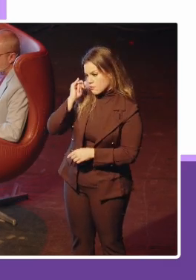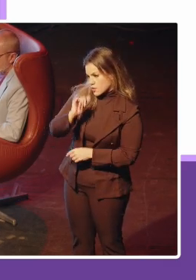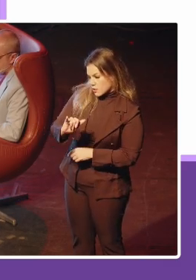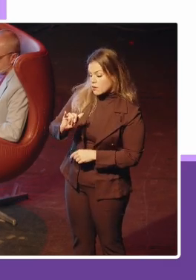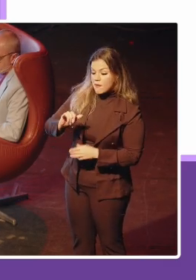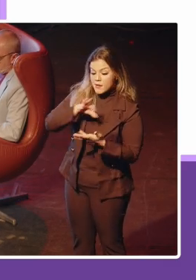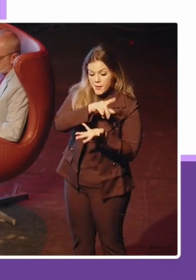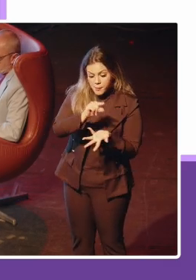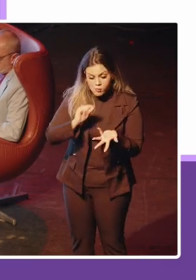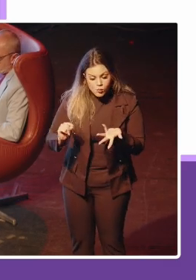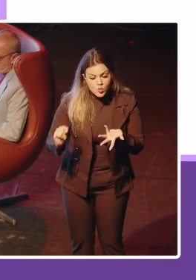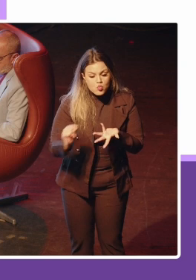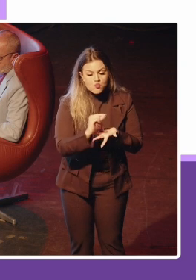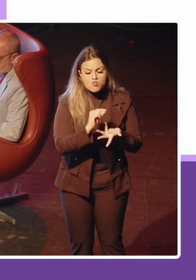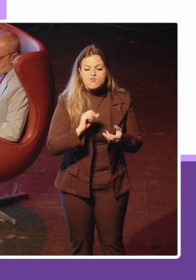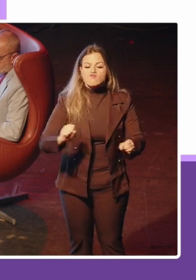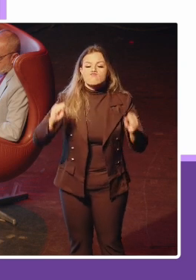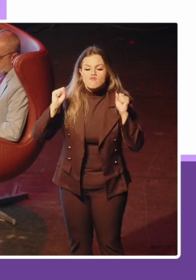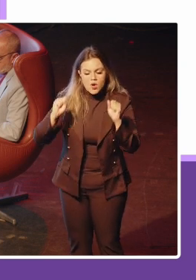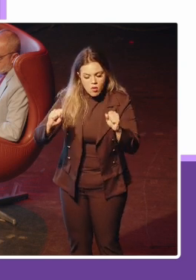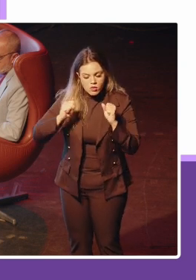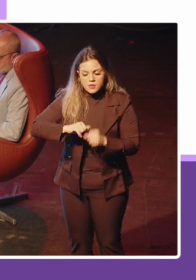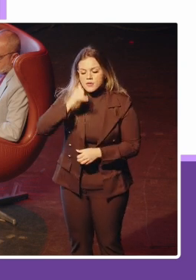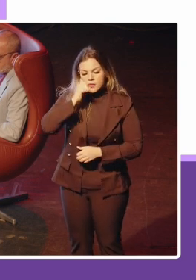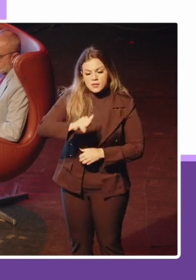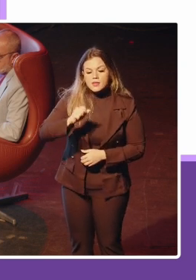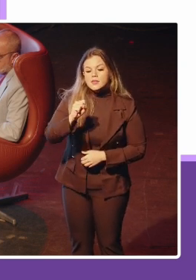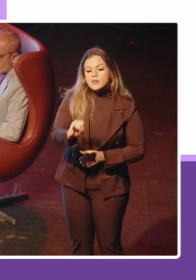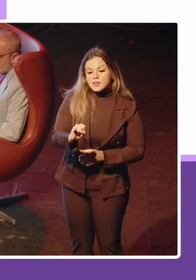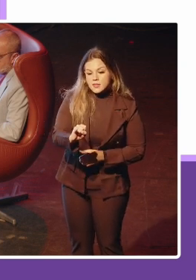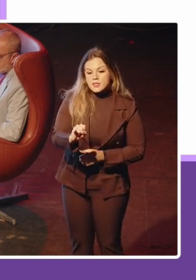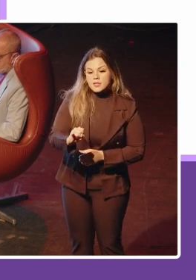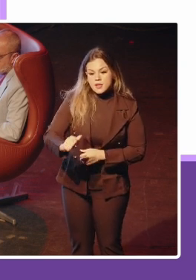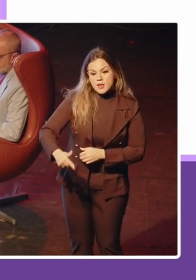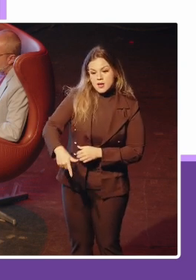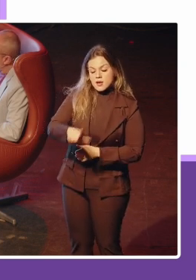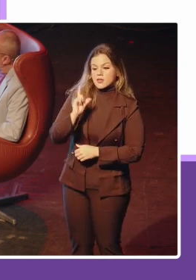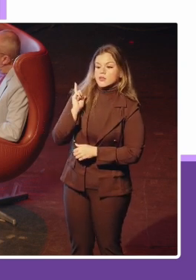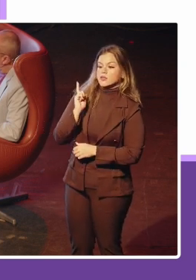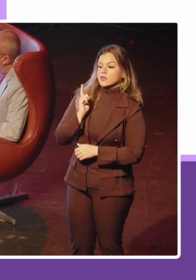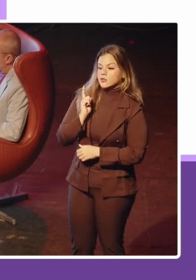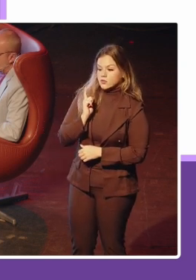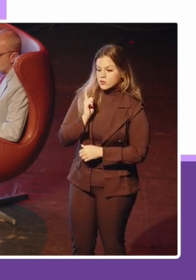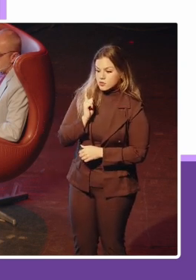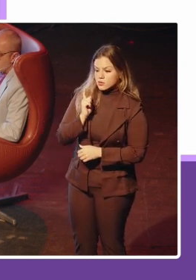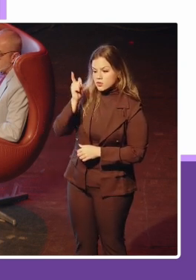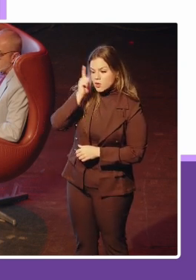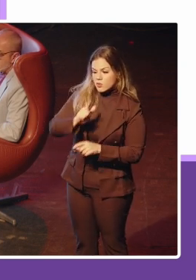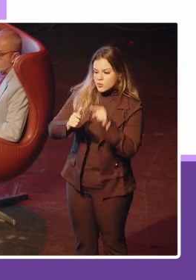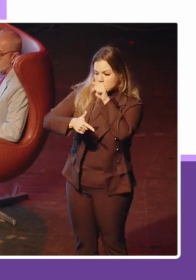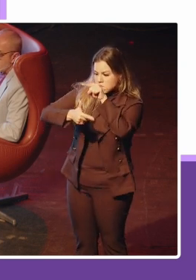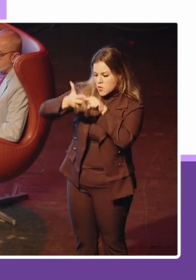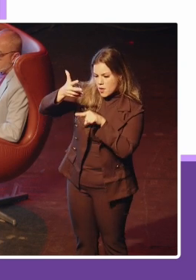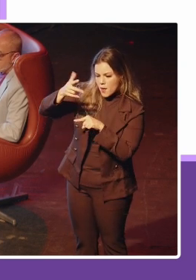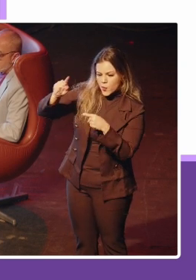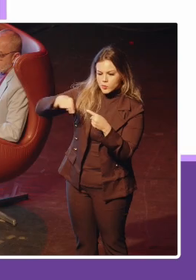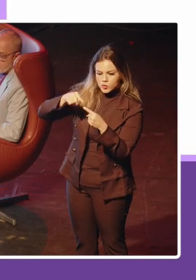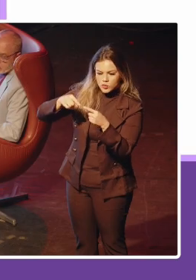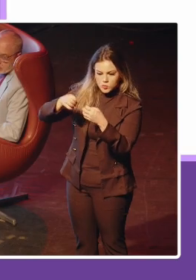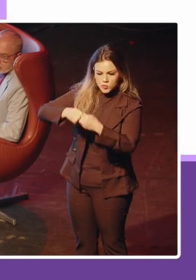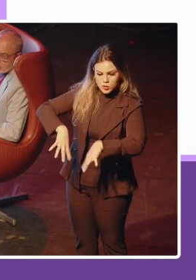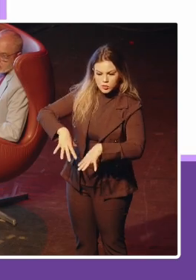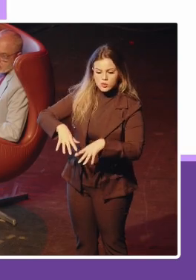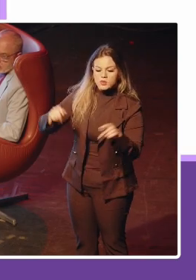demência no mundo poderiam ser prevenidos se a gente eliminasse esses 14 fatores de risco. E eu tomo a